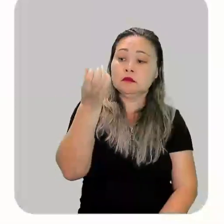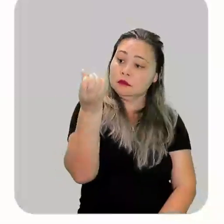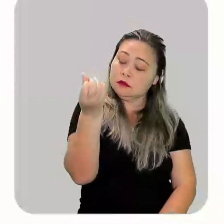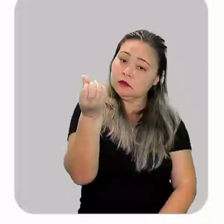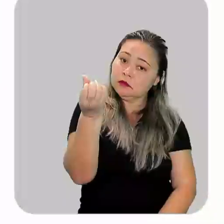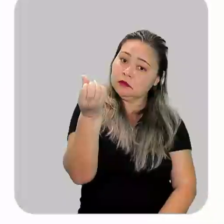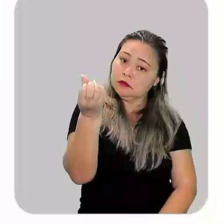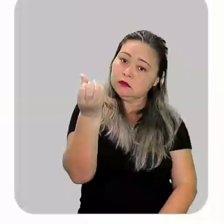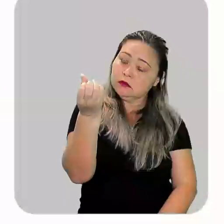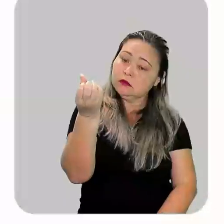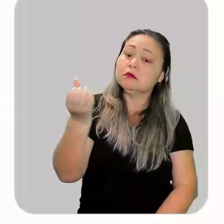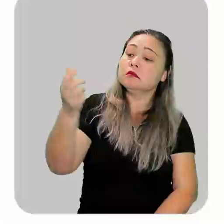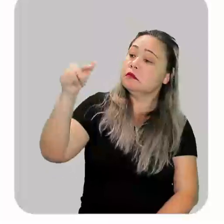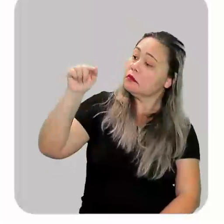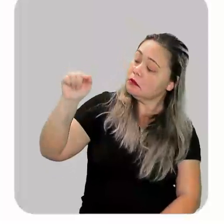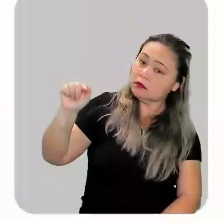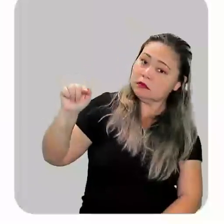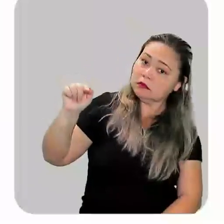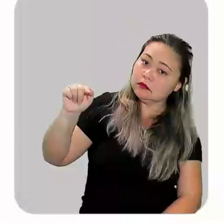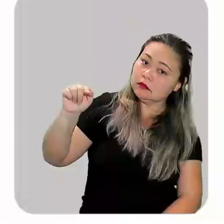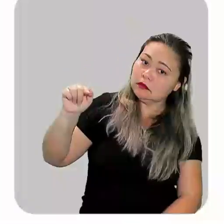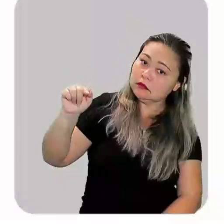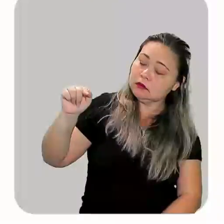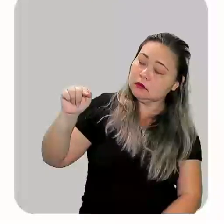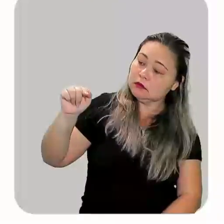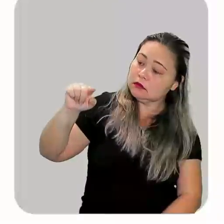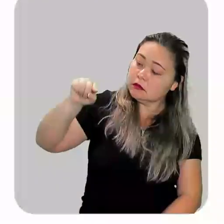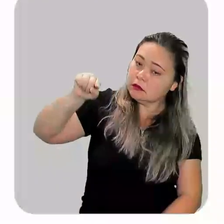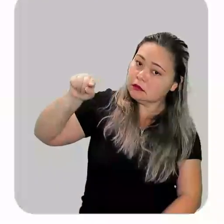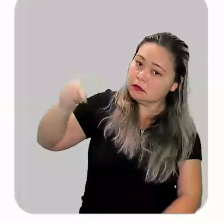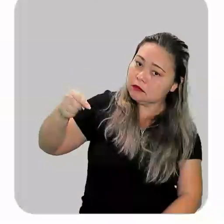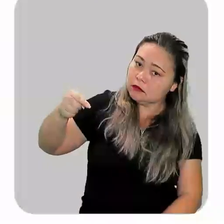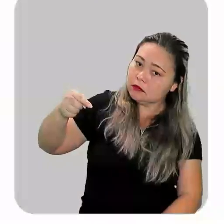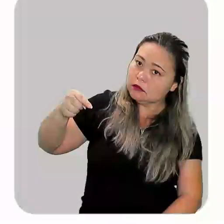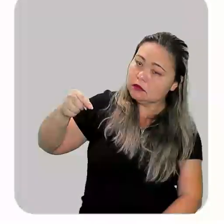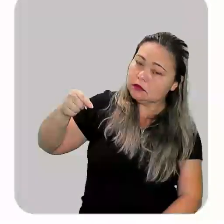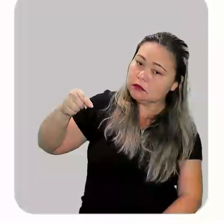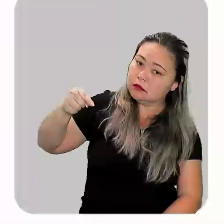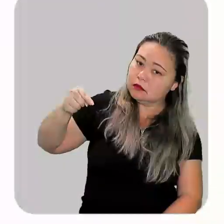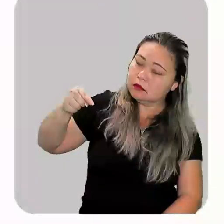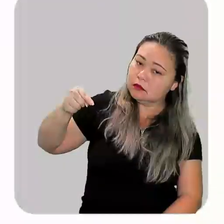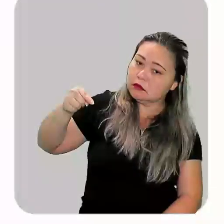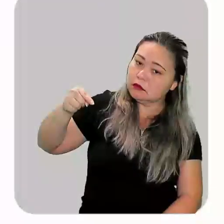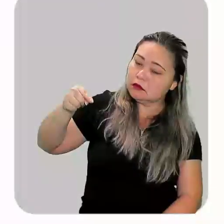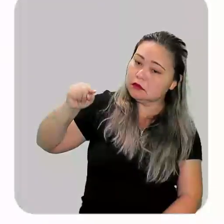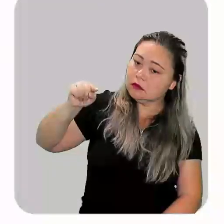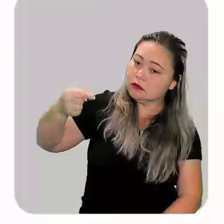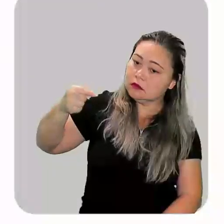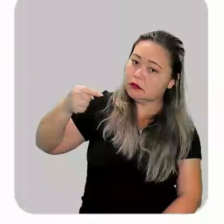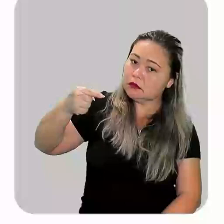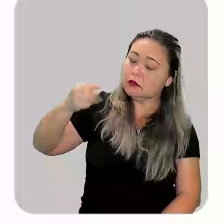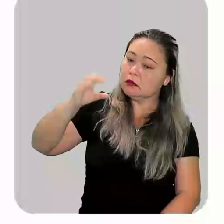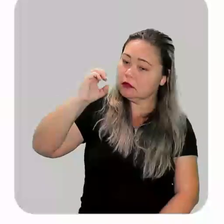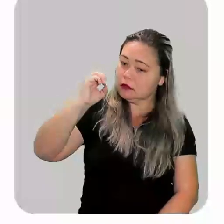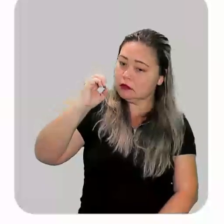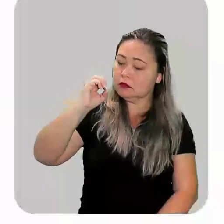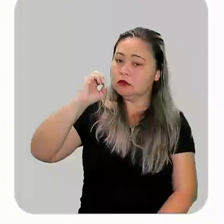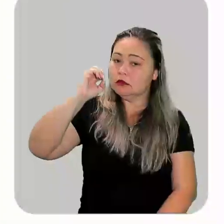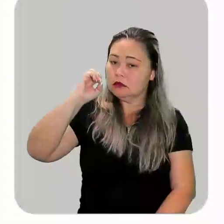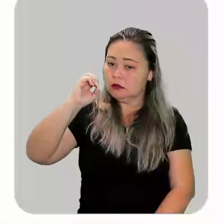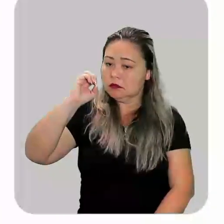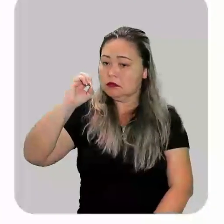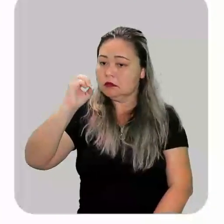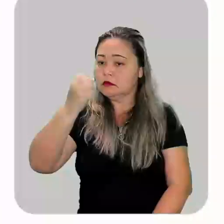né? Vou colocar o meu 7 e a minha vírgula eu vou dar os pulinhos aí com ela. Quantas vezes? 6 vezes. 6 vezes.